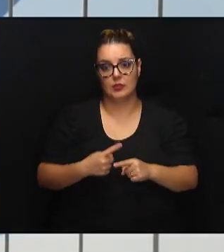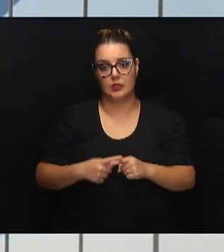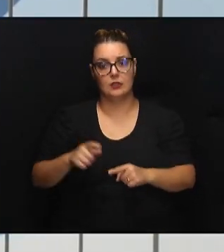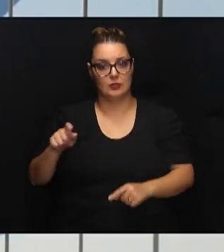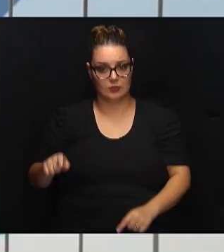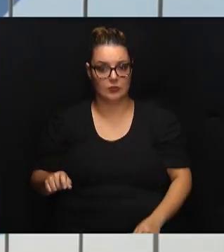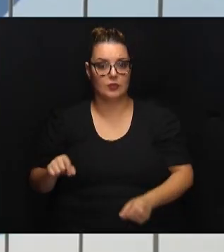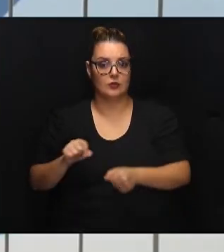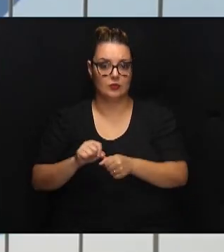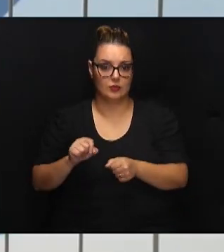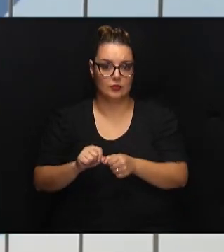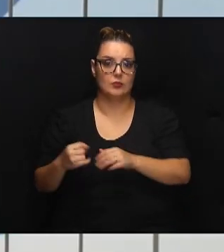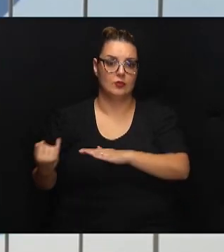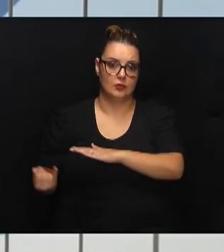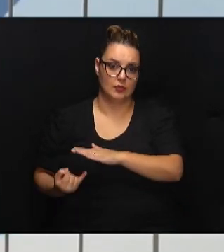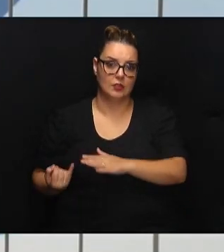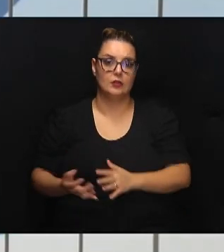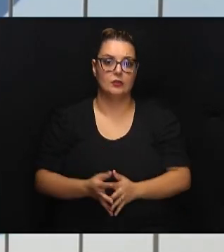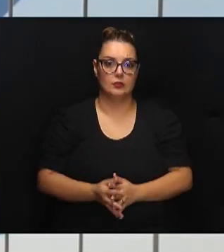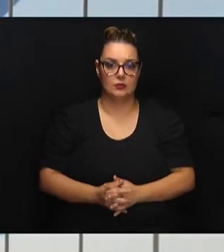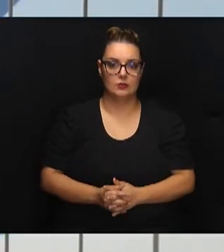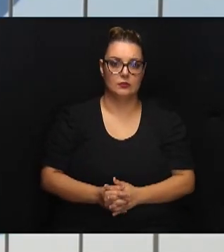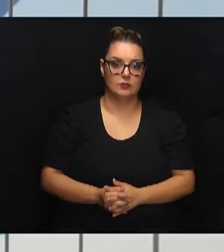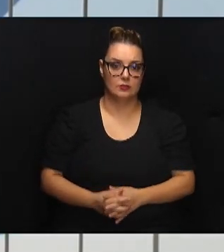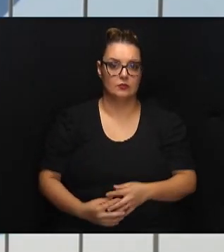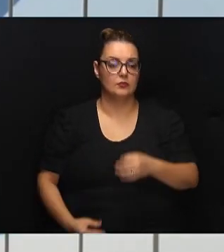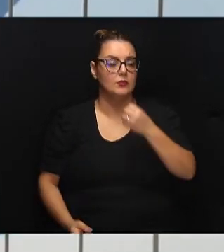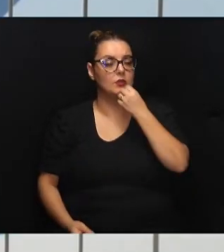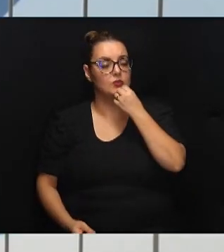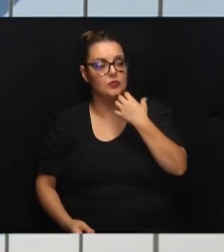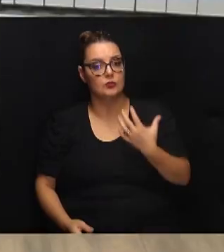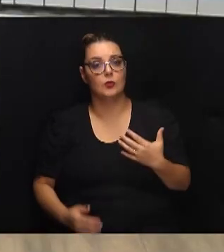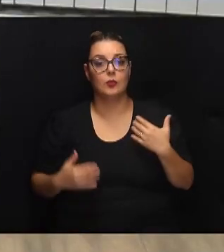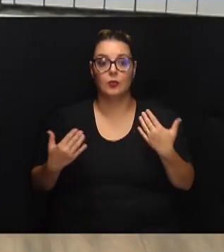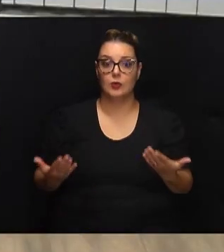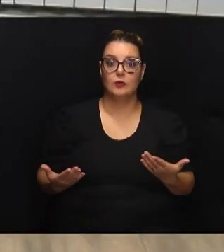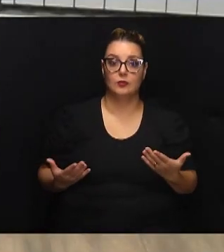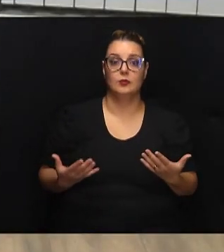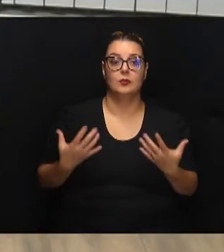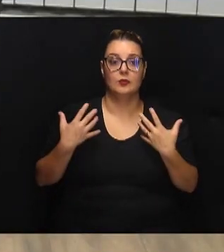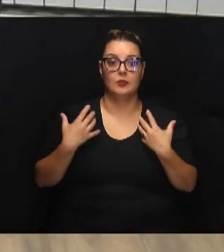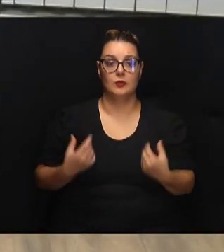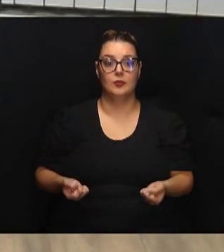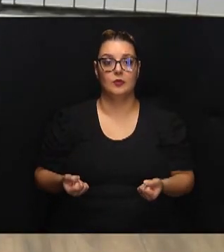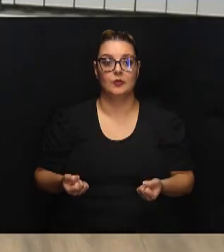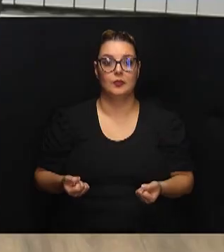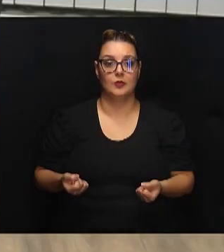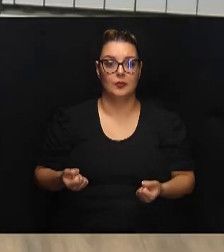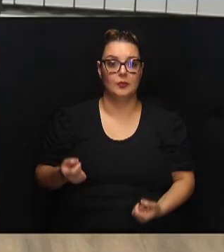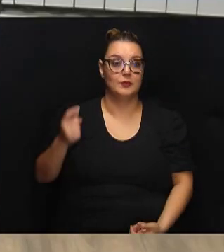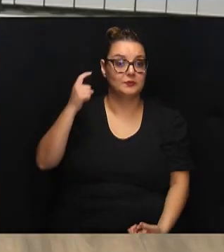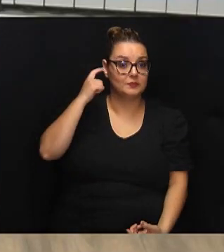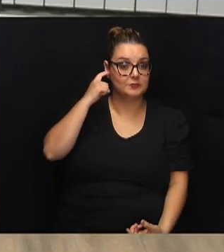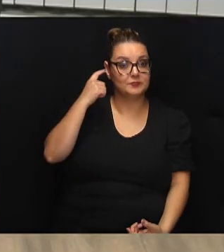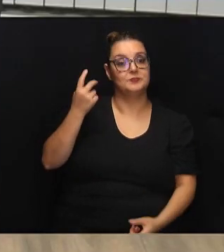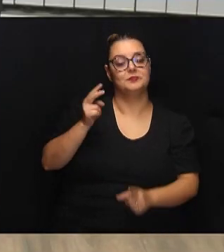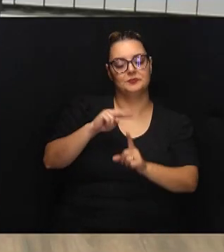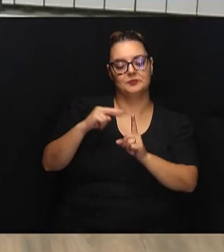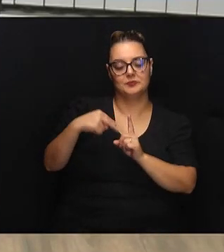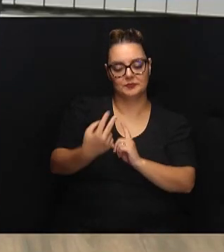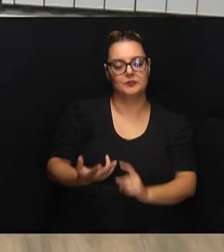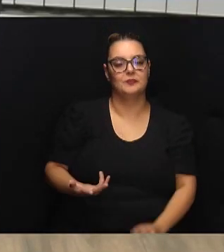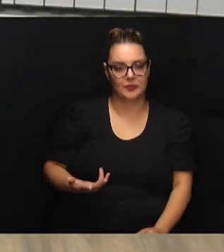que está fazendo o informal. Muito bom. Bom, estamos recebendo aqui no nosso ponto de vista a